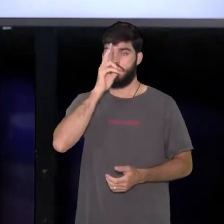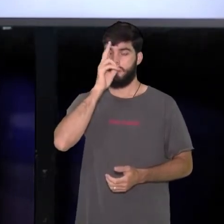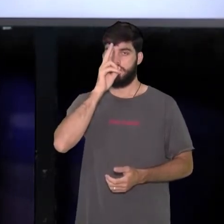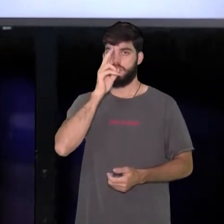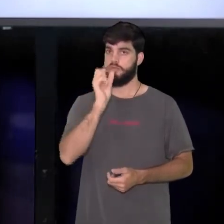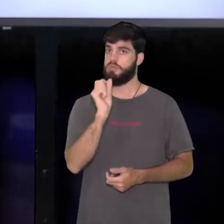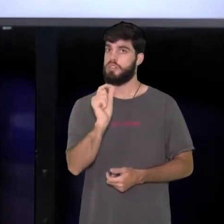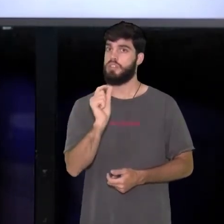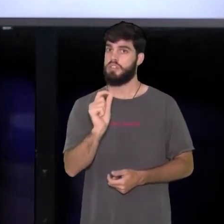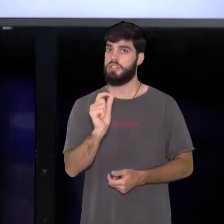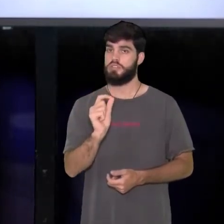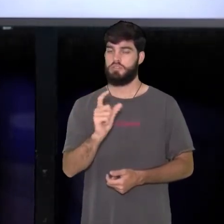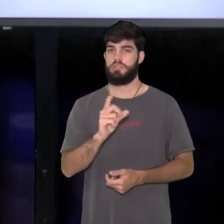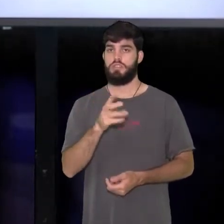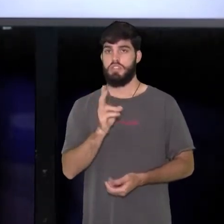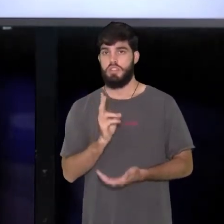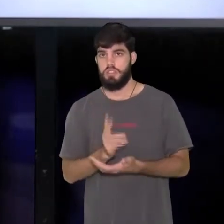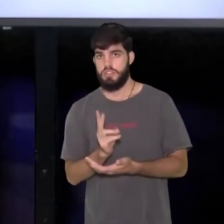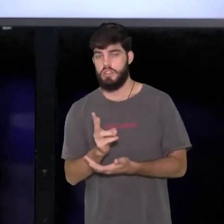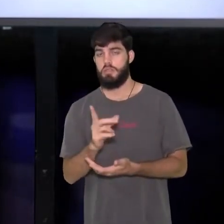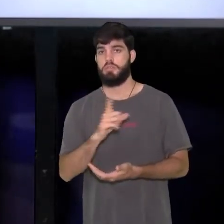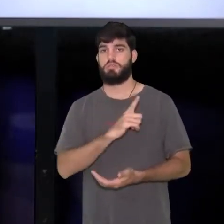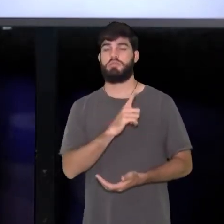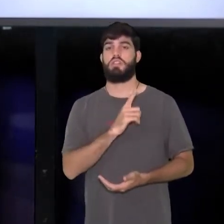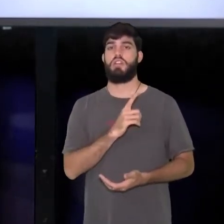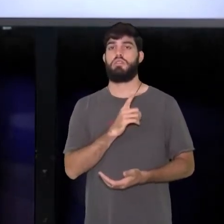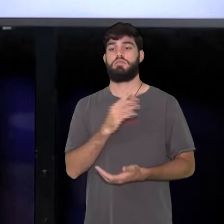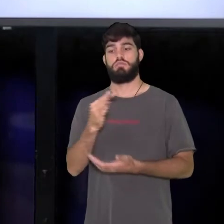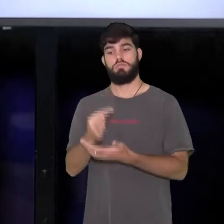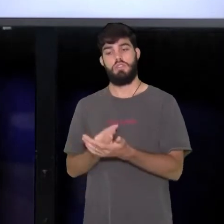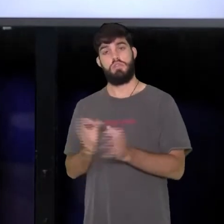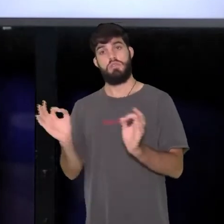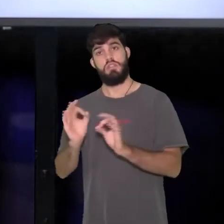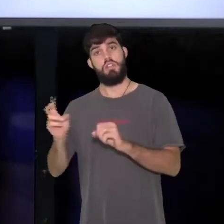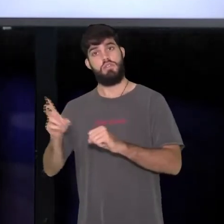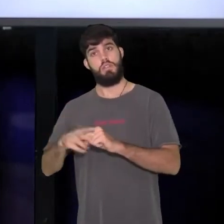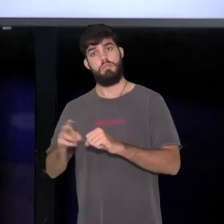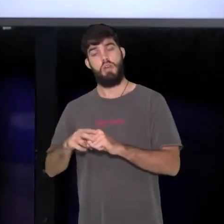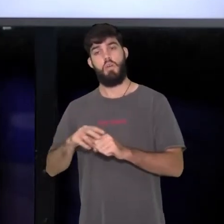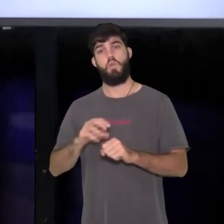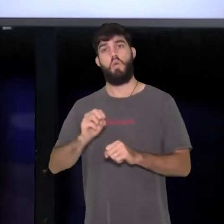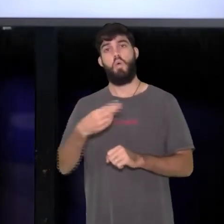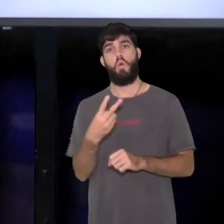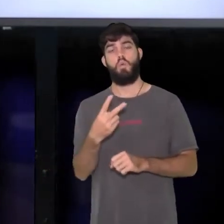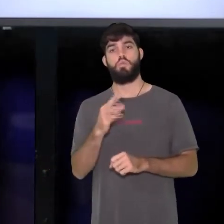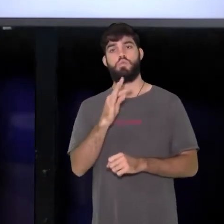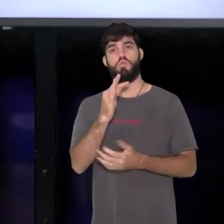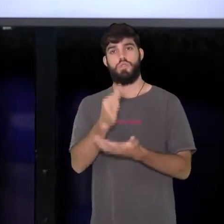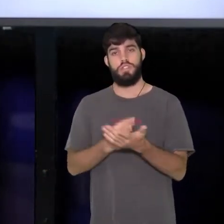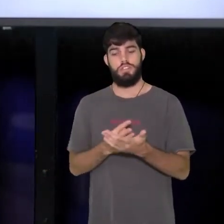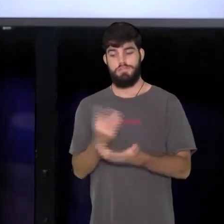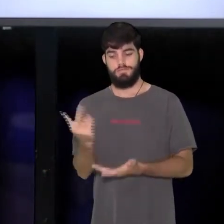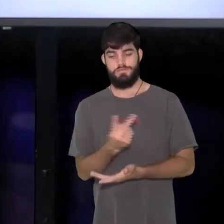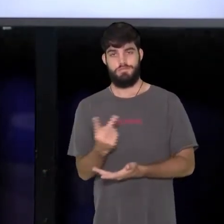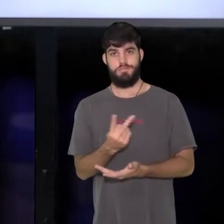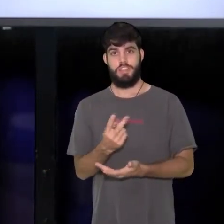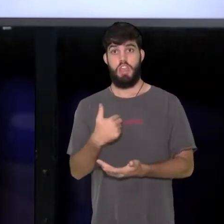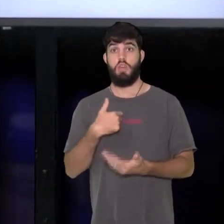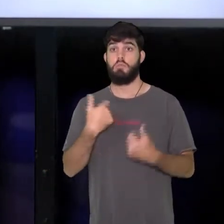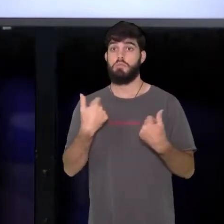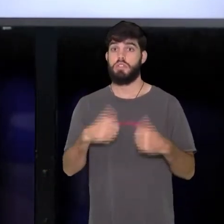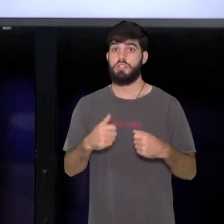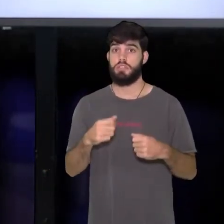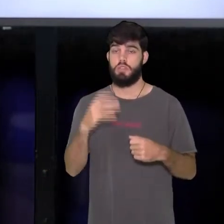Lembrem-se, sempre que eu tenho um texto não verbal ou um texto híbrido fazendo parte de uma interpretação, eu tenho